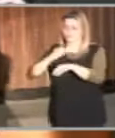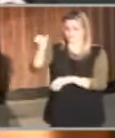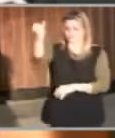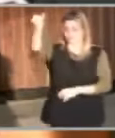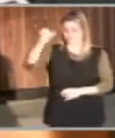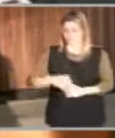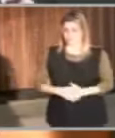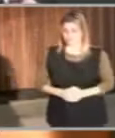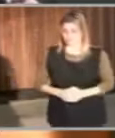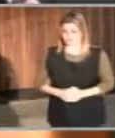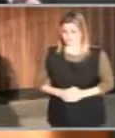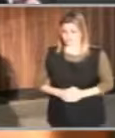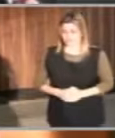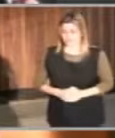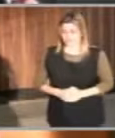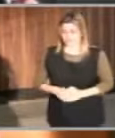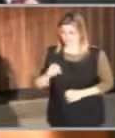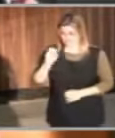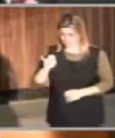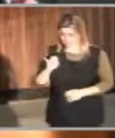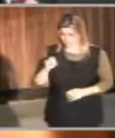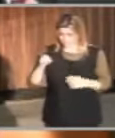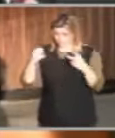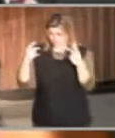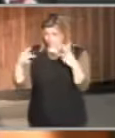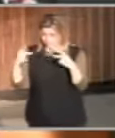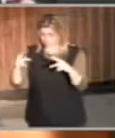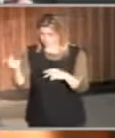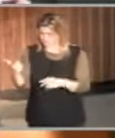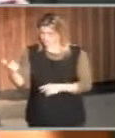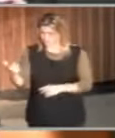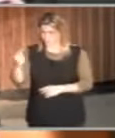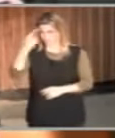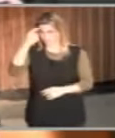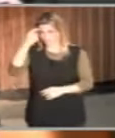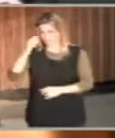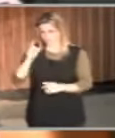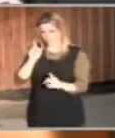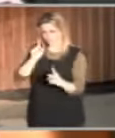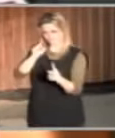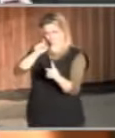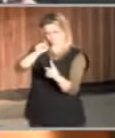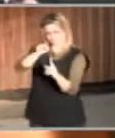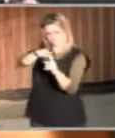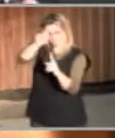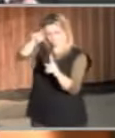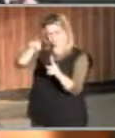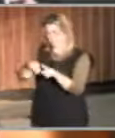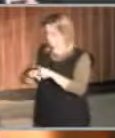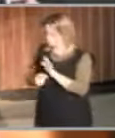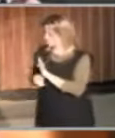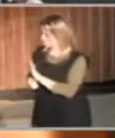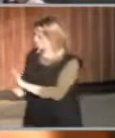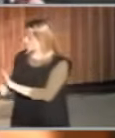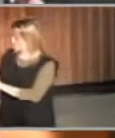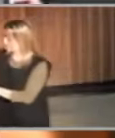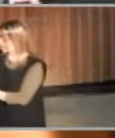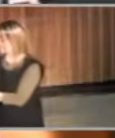se a tua missão não for gerar fé e valores no coração dos seus filhos ainda que eles tenham grandes